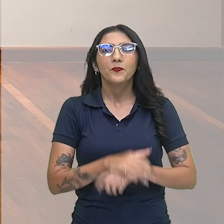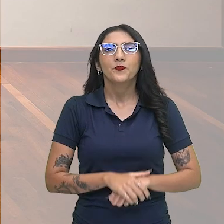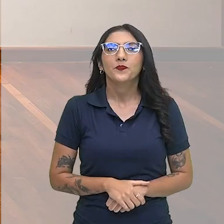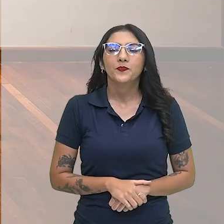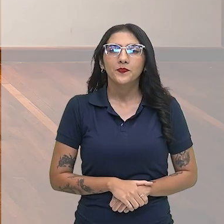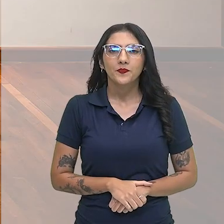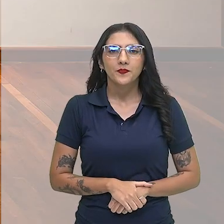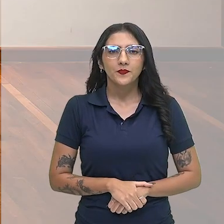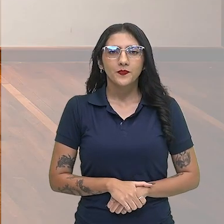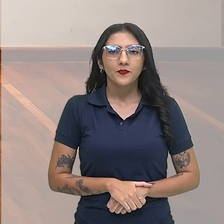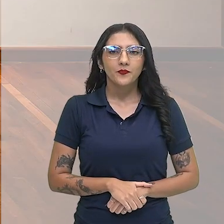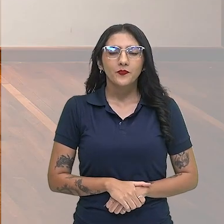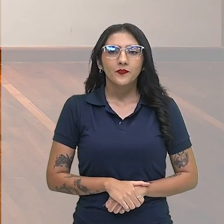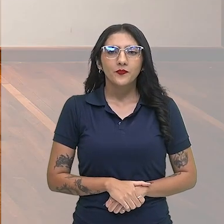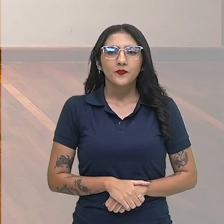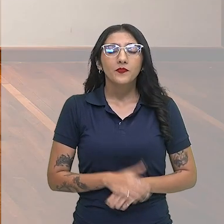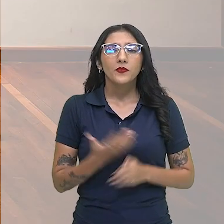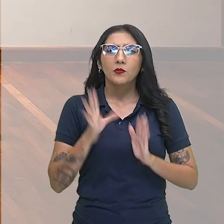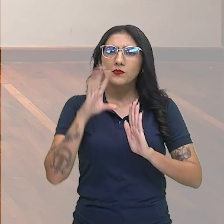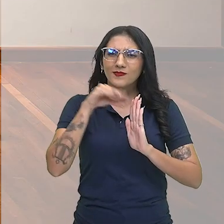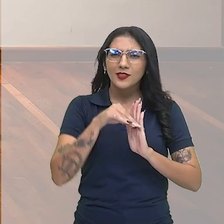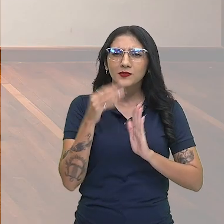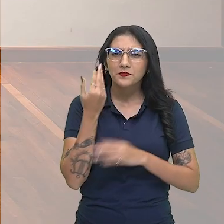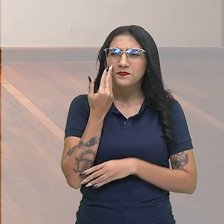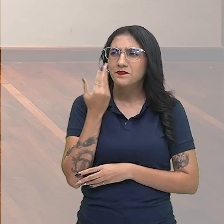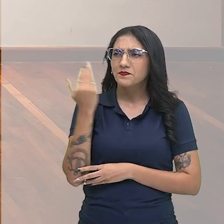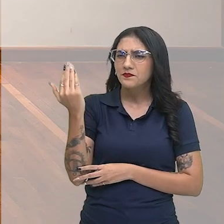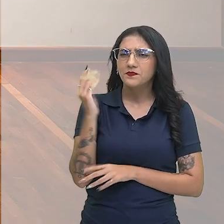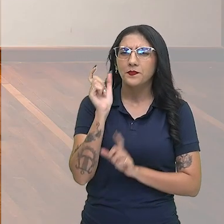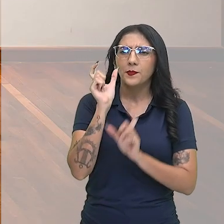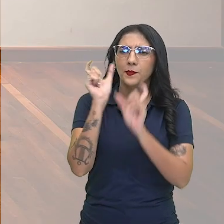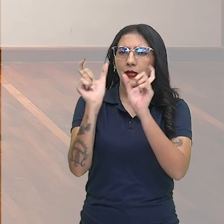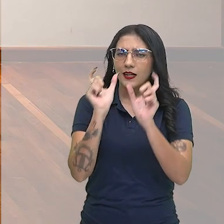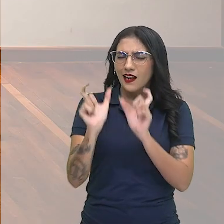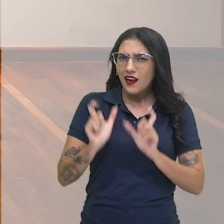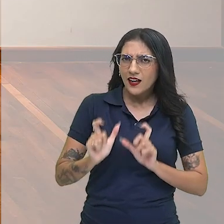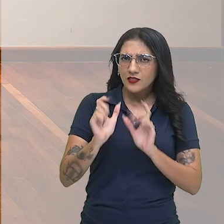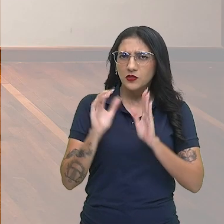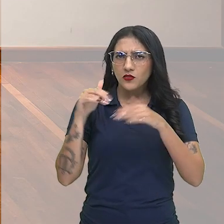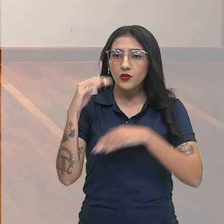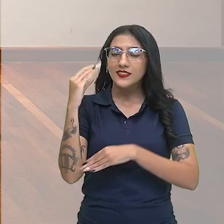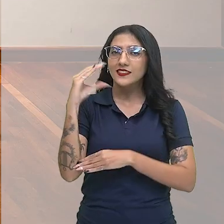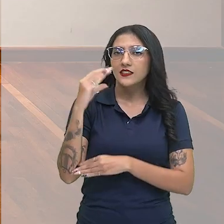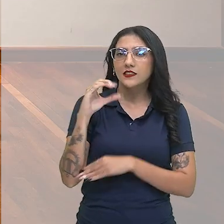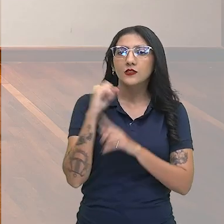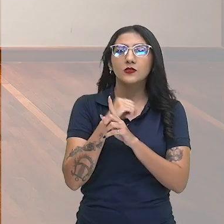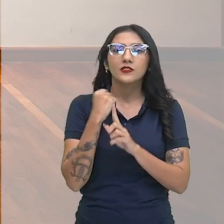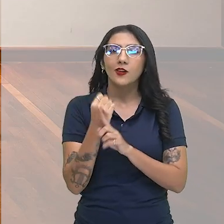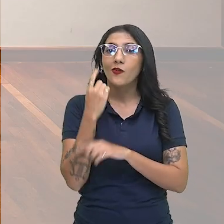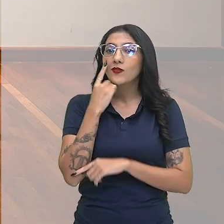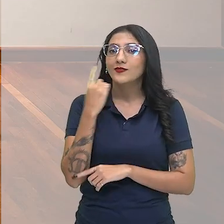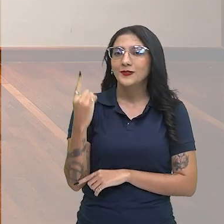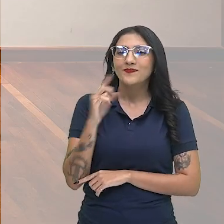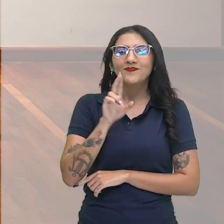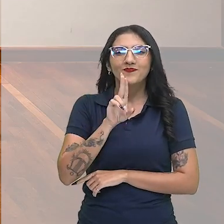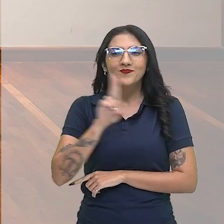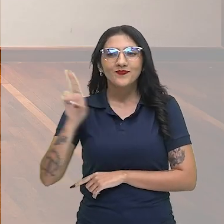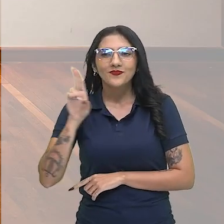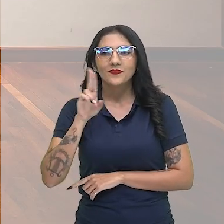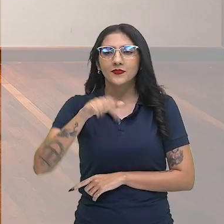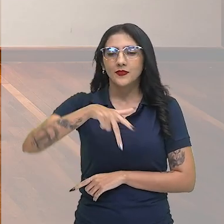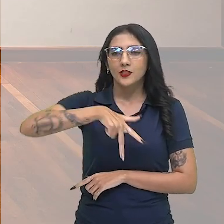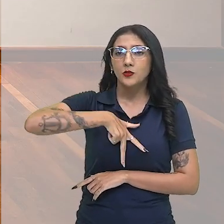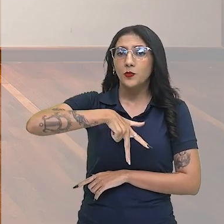dentro desse grande guarda-chuva das chamadas ciências sociais, nós encontramos aí a antropologia, a